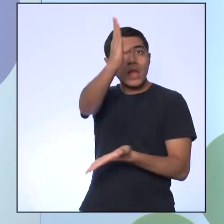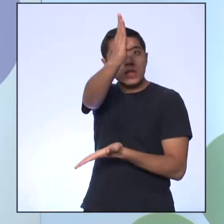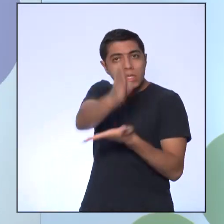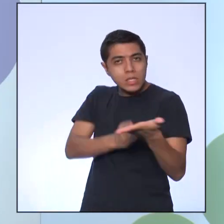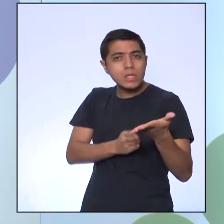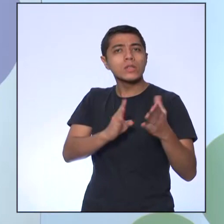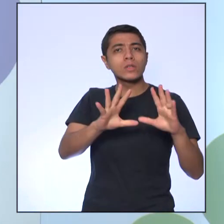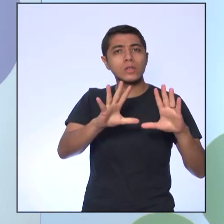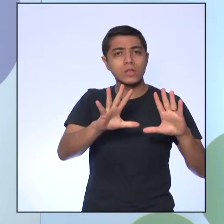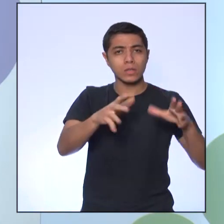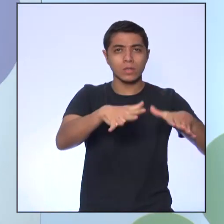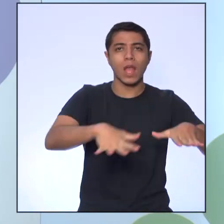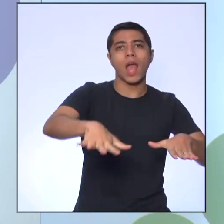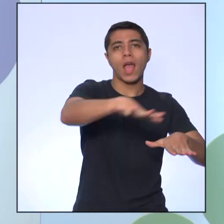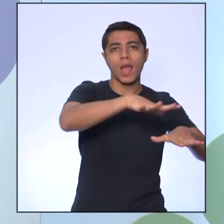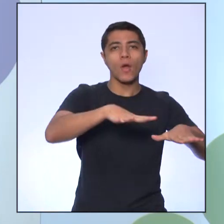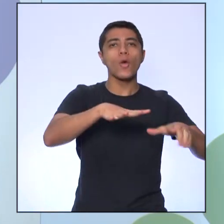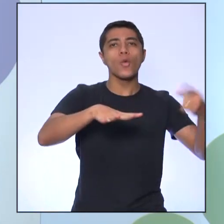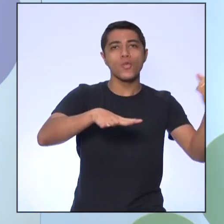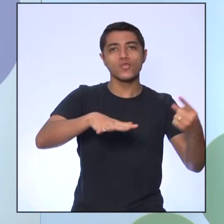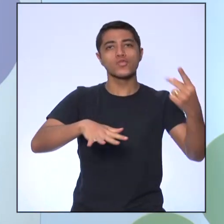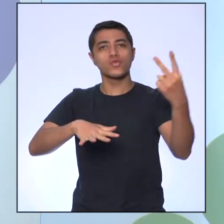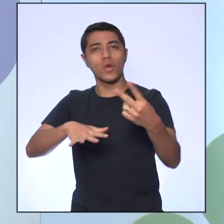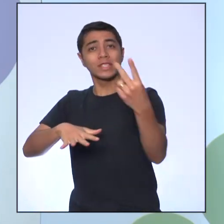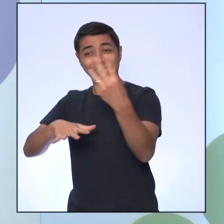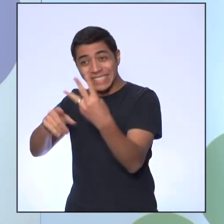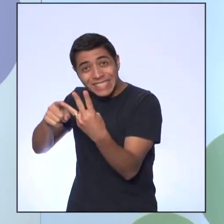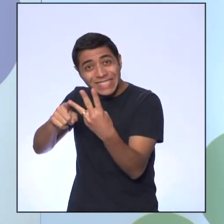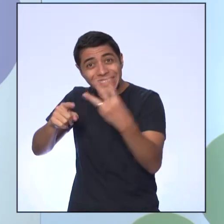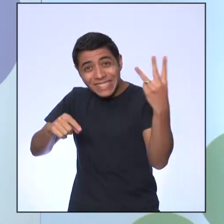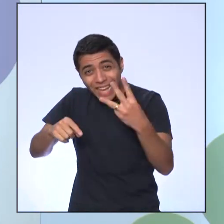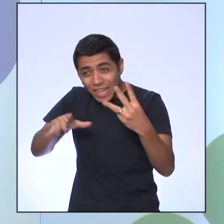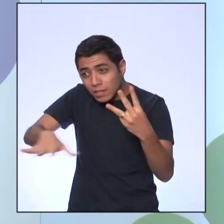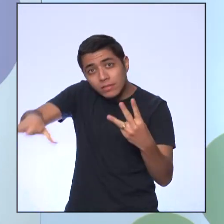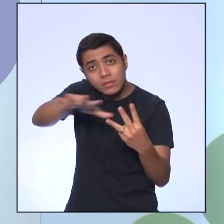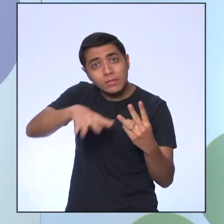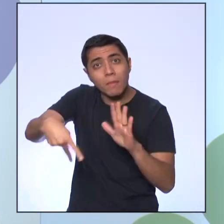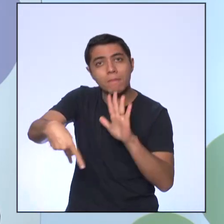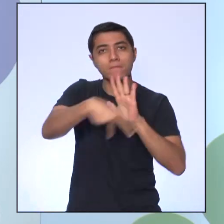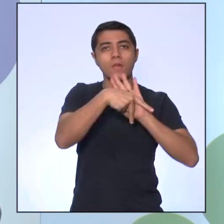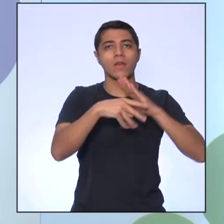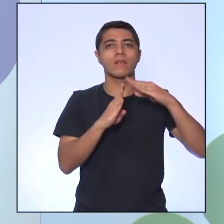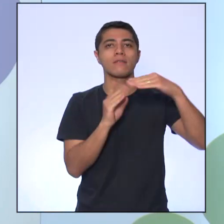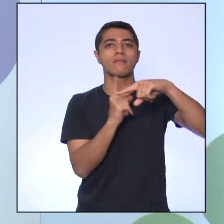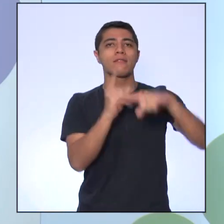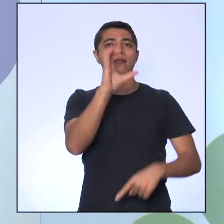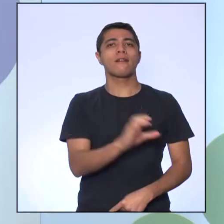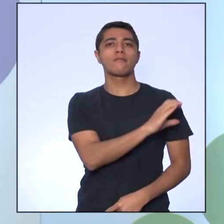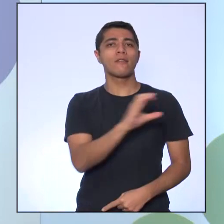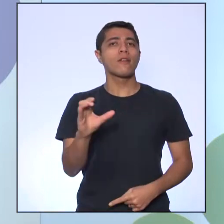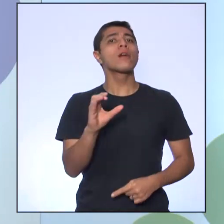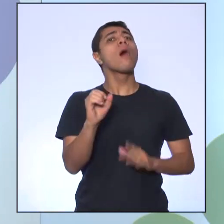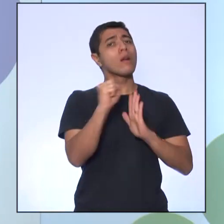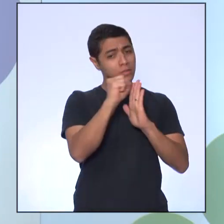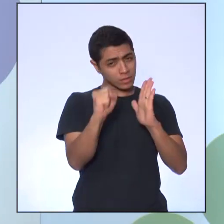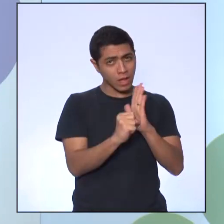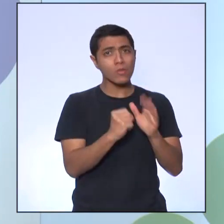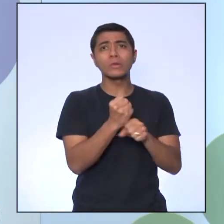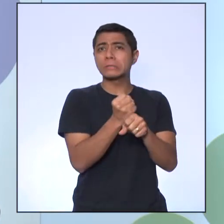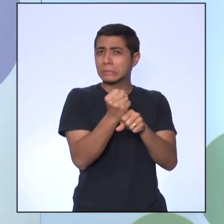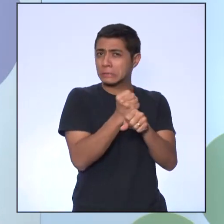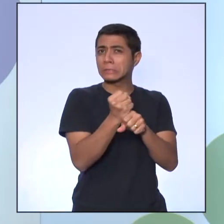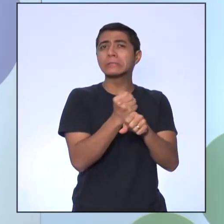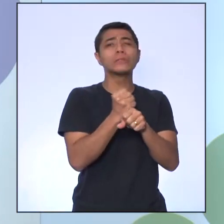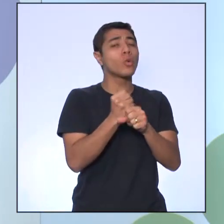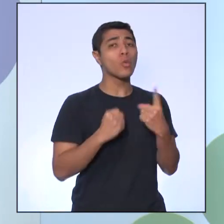instituição extremamente influente e poderosa que passou séculos a fio ali monopolizando a fé na Europa, ou